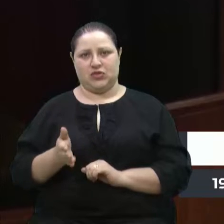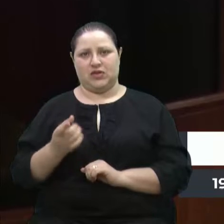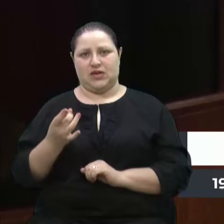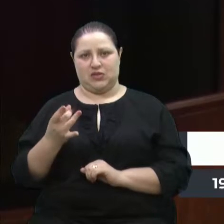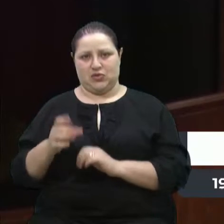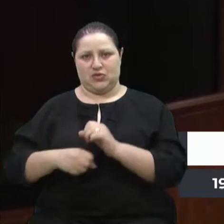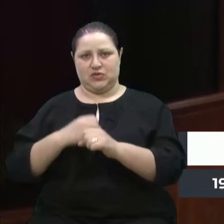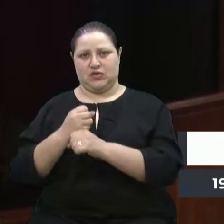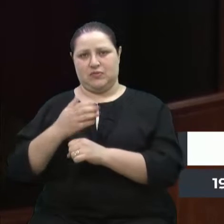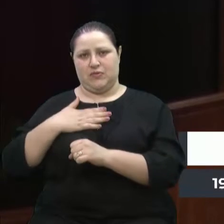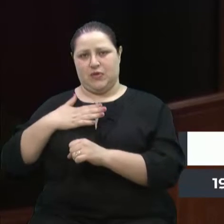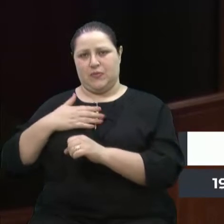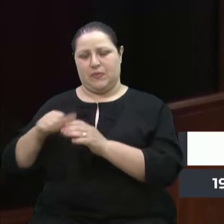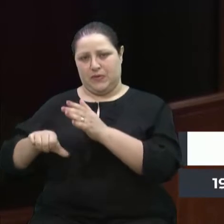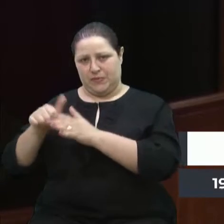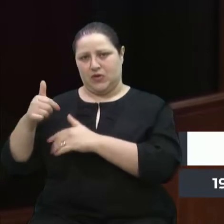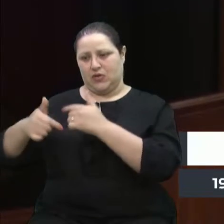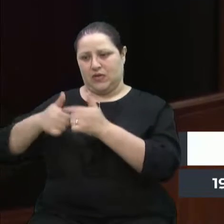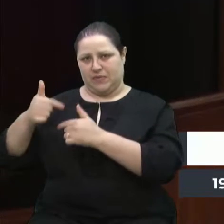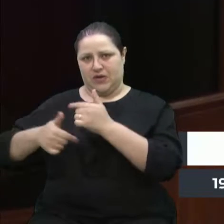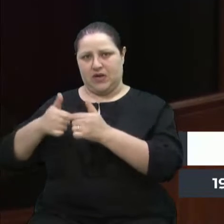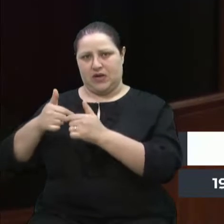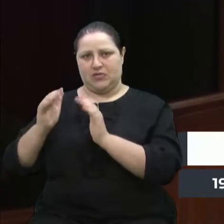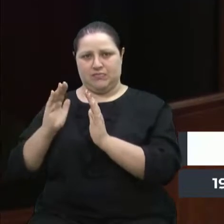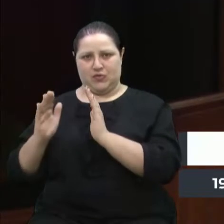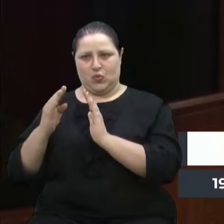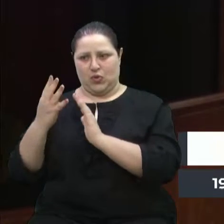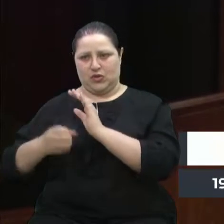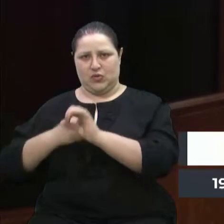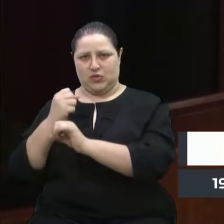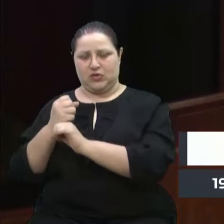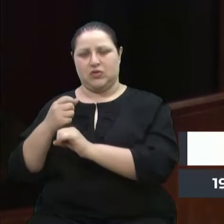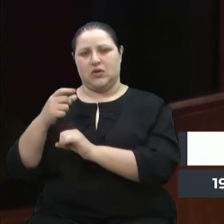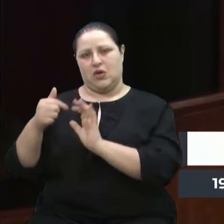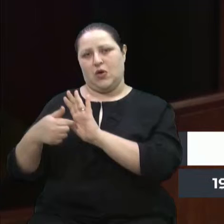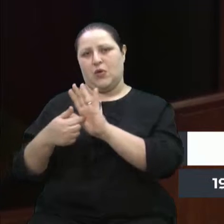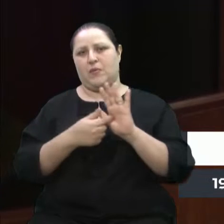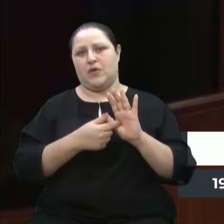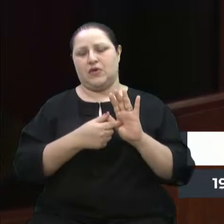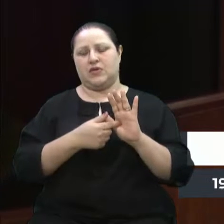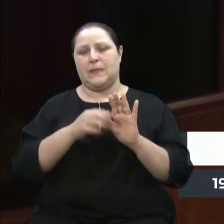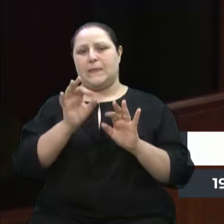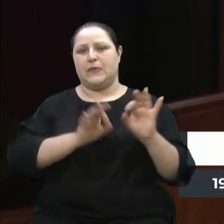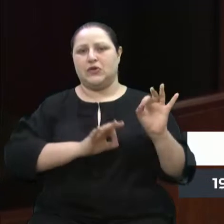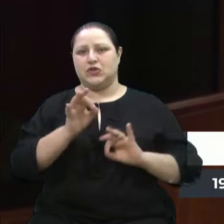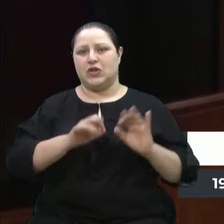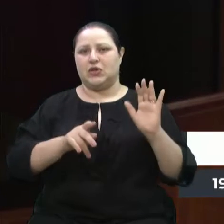mandato, eu apresentei um projeto que criava a Semana do Hip Hop.